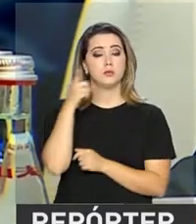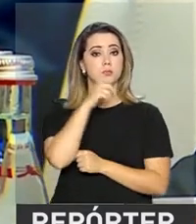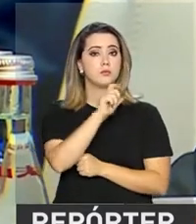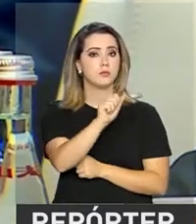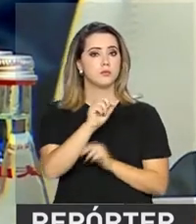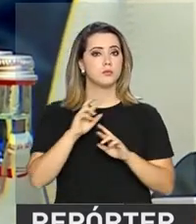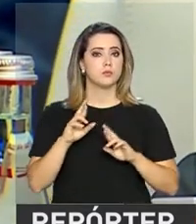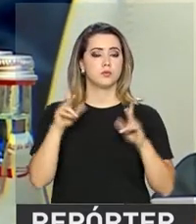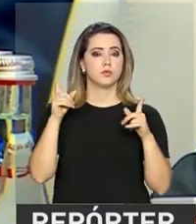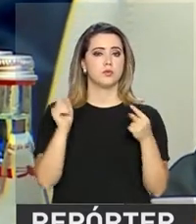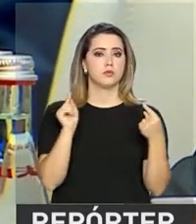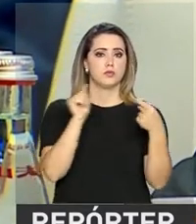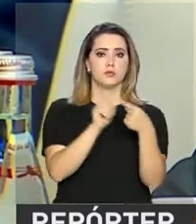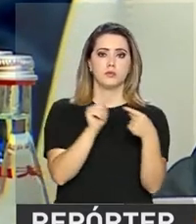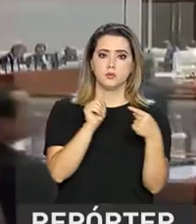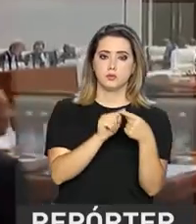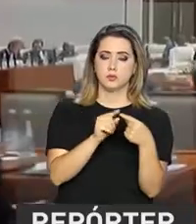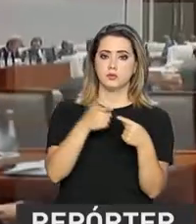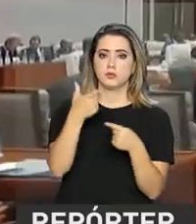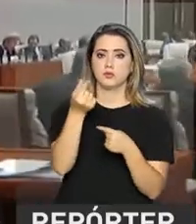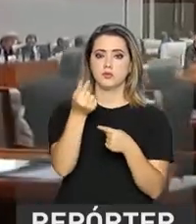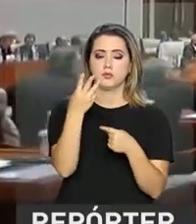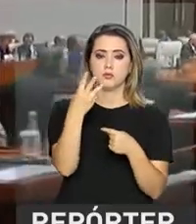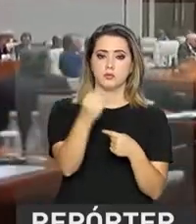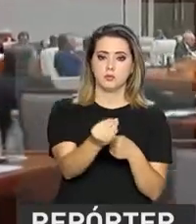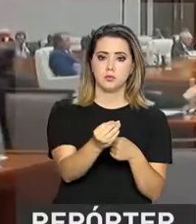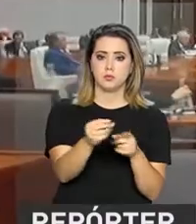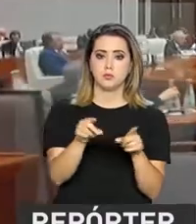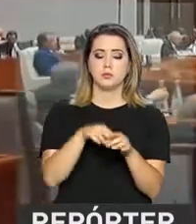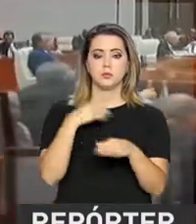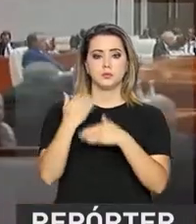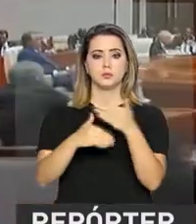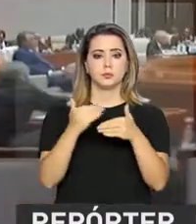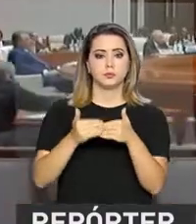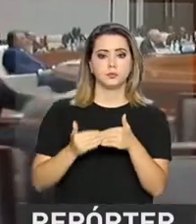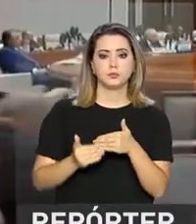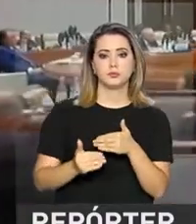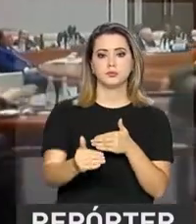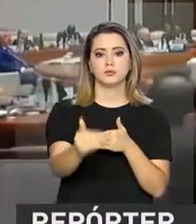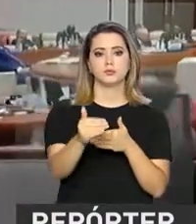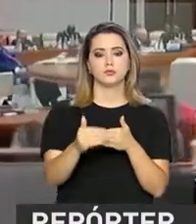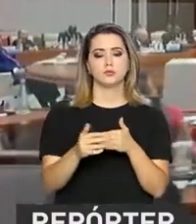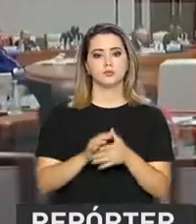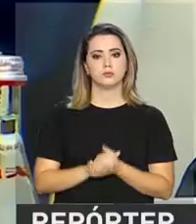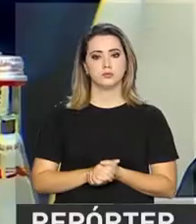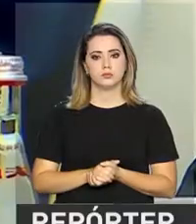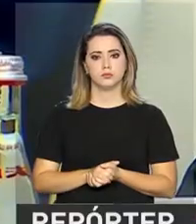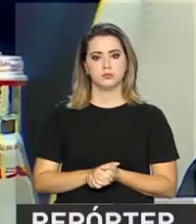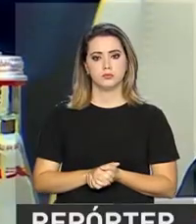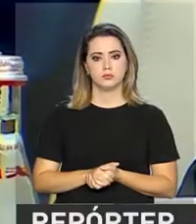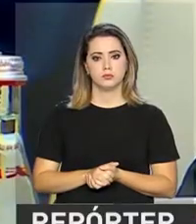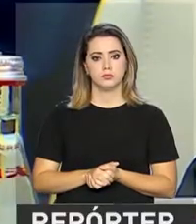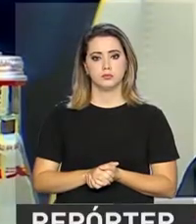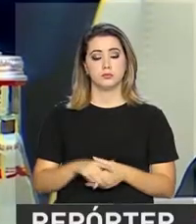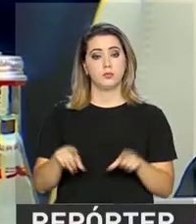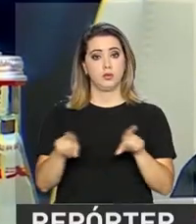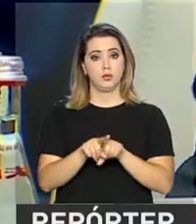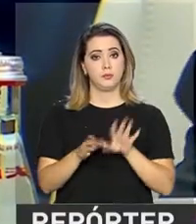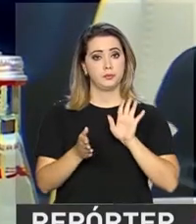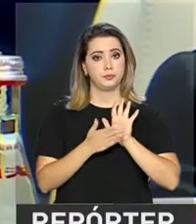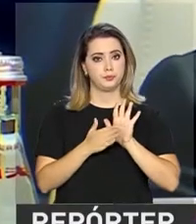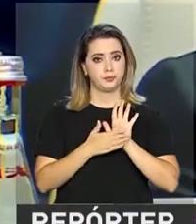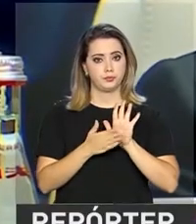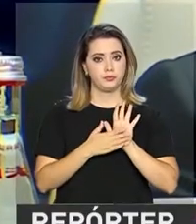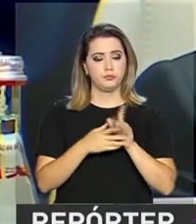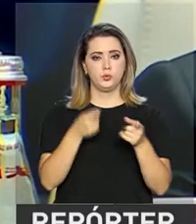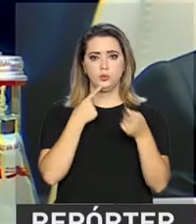os objetivos da Agenda 2030 para o desenvolvimento sustentável. Michel Temer também apresentou